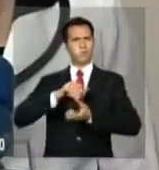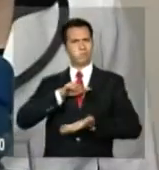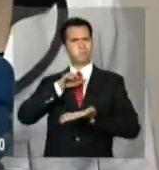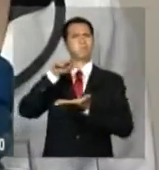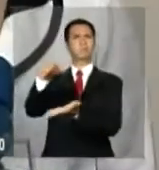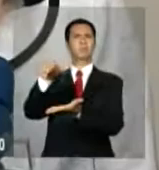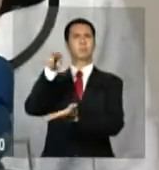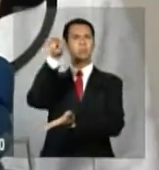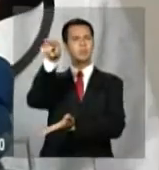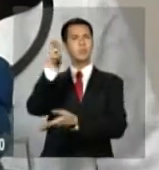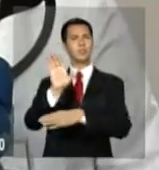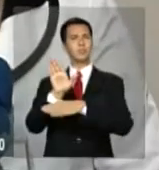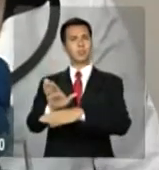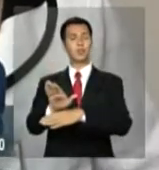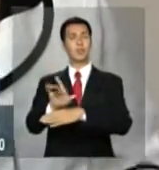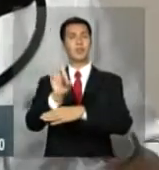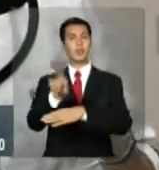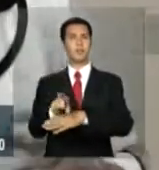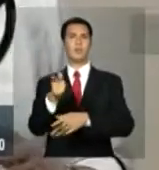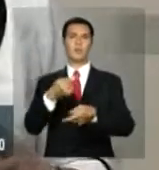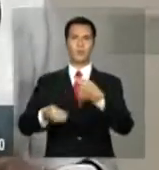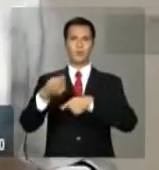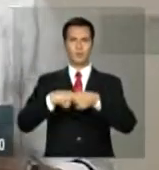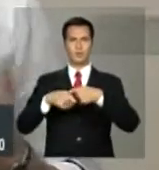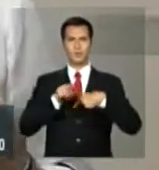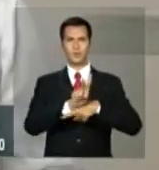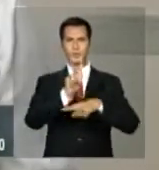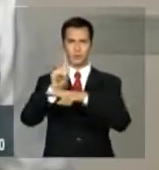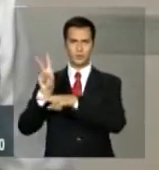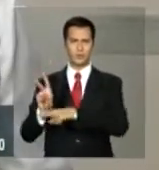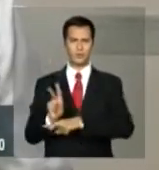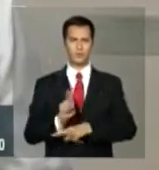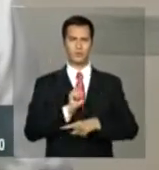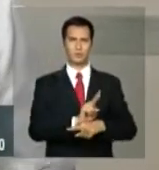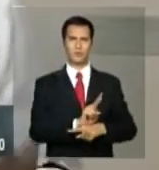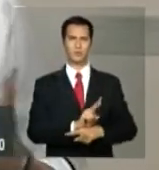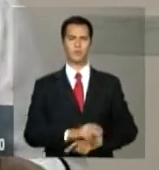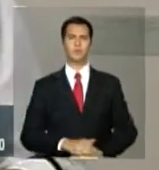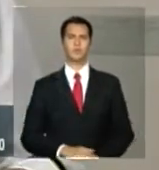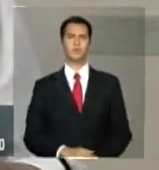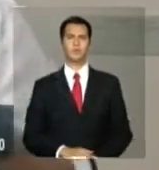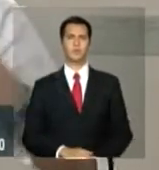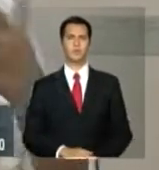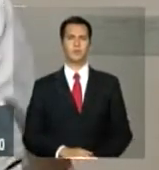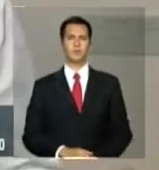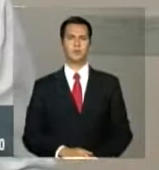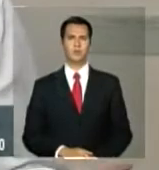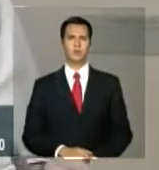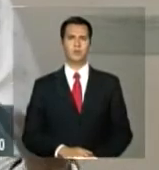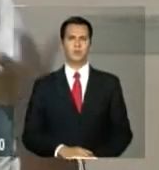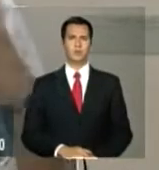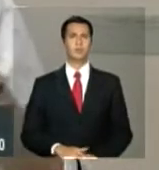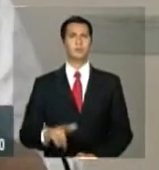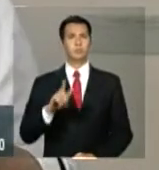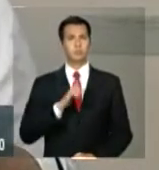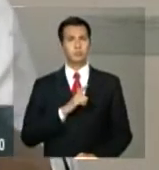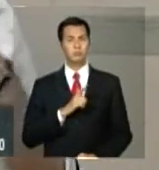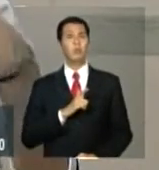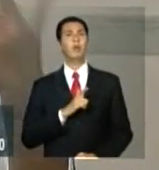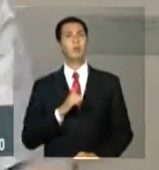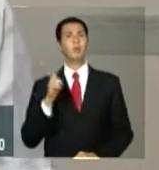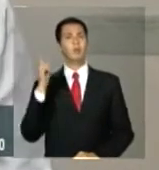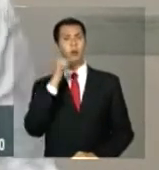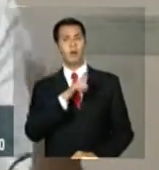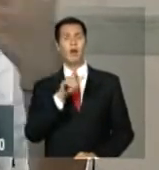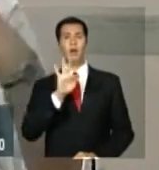muro de contenção, como a gente queira traduzir, ele implica num reforço das condições